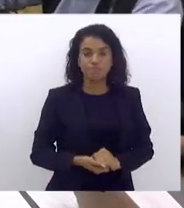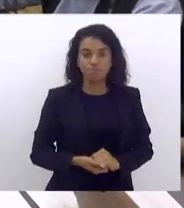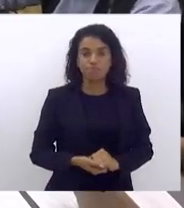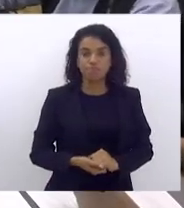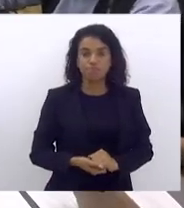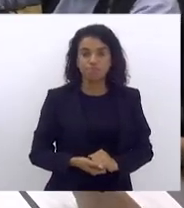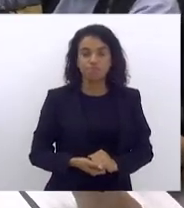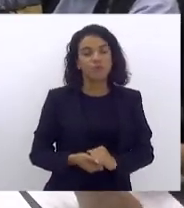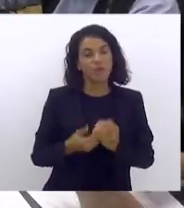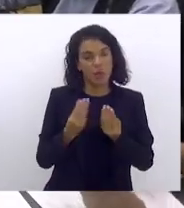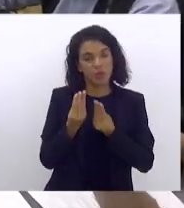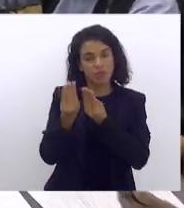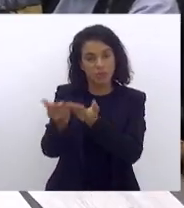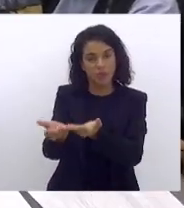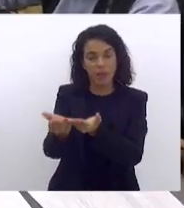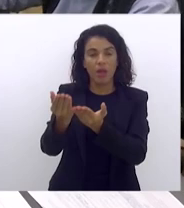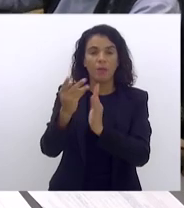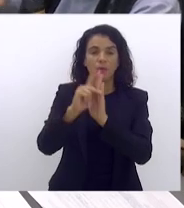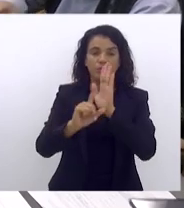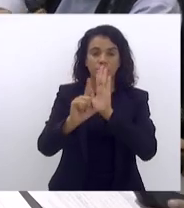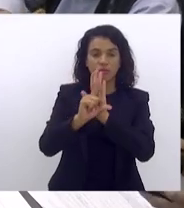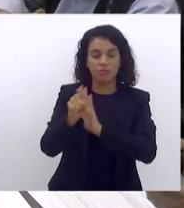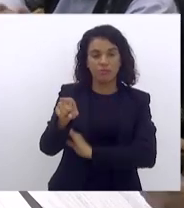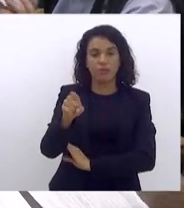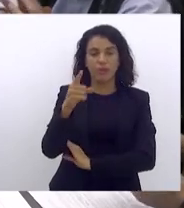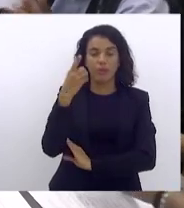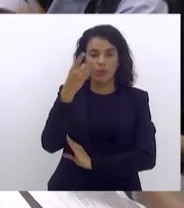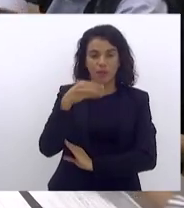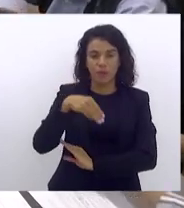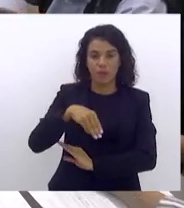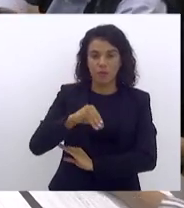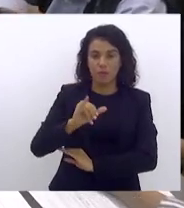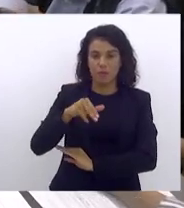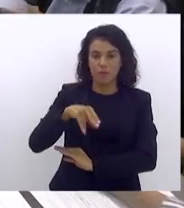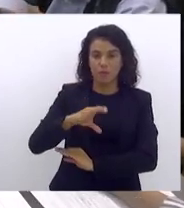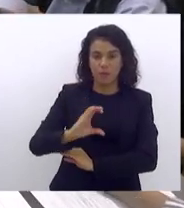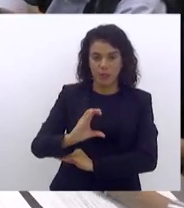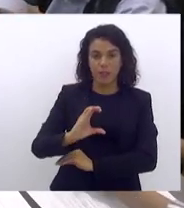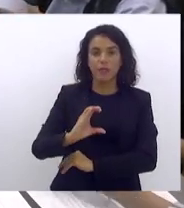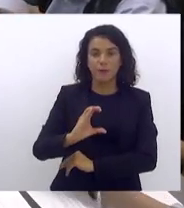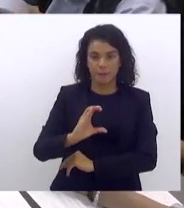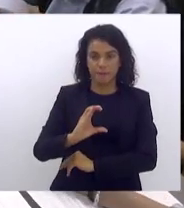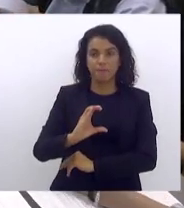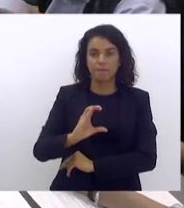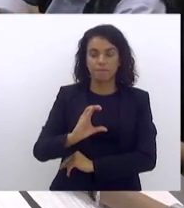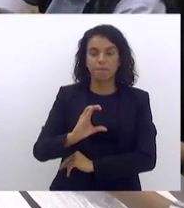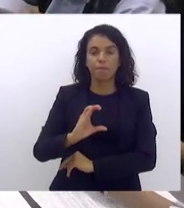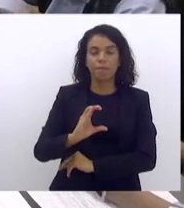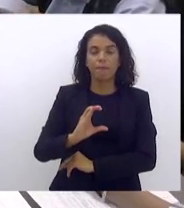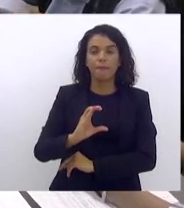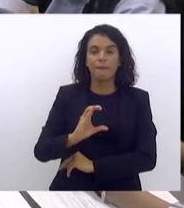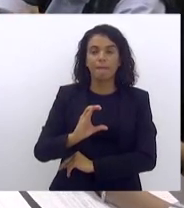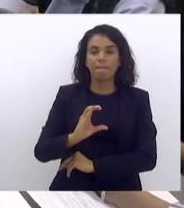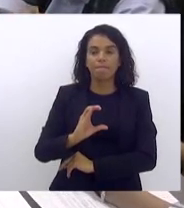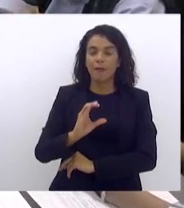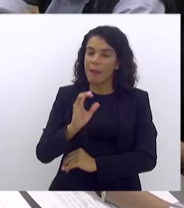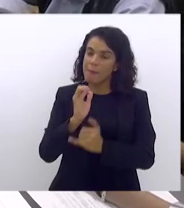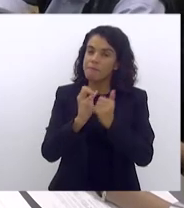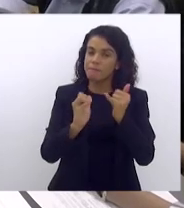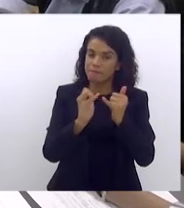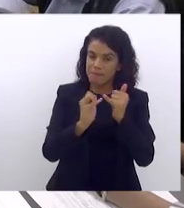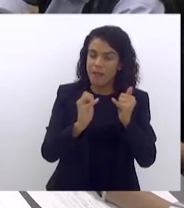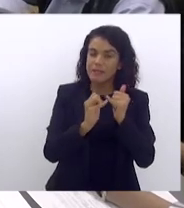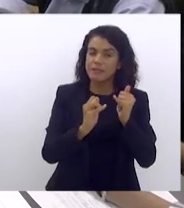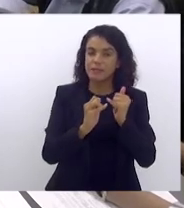projeto, então, está com vista para o deputado Mink. O deputado faz menção a um PL de autoria do deputado Anderson Moraes, que é parecido com